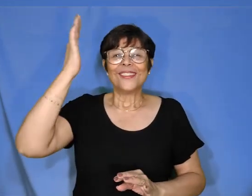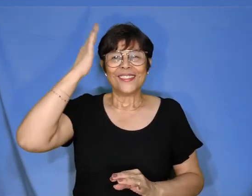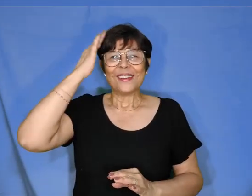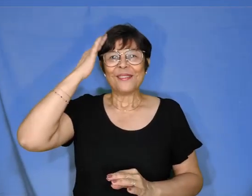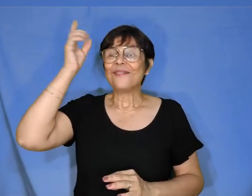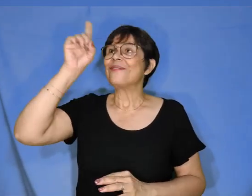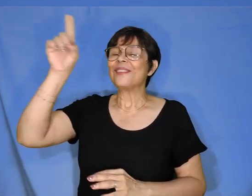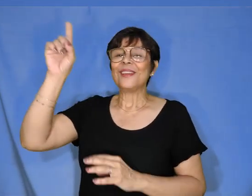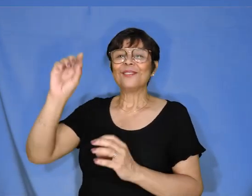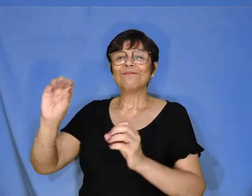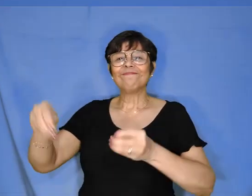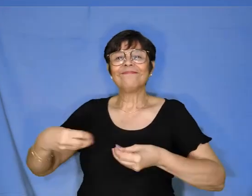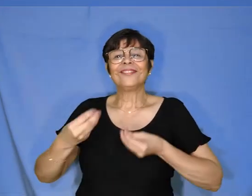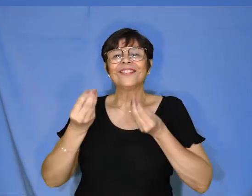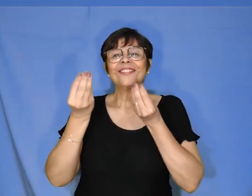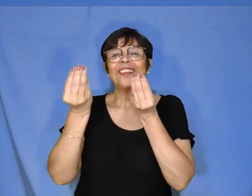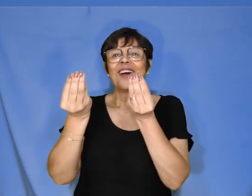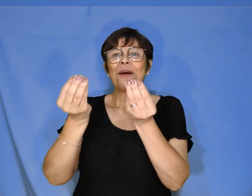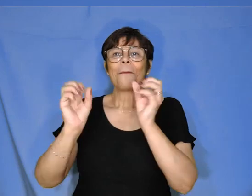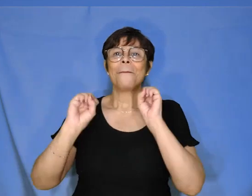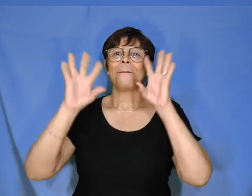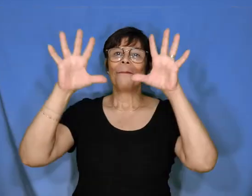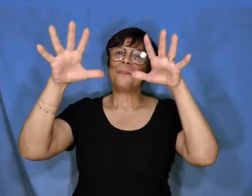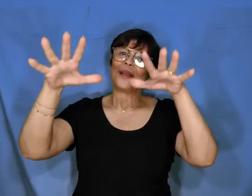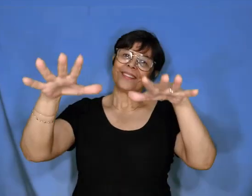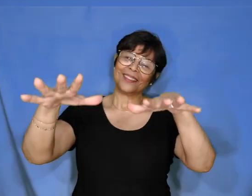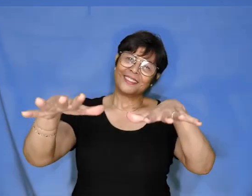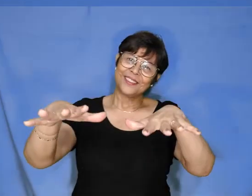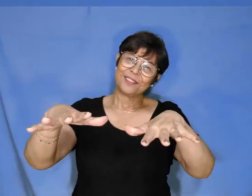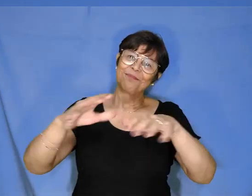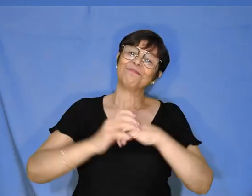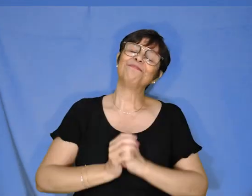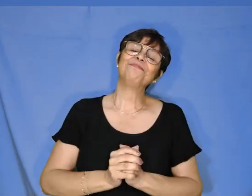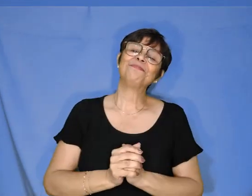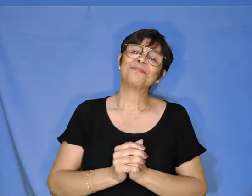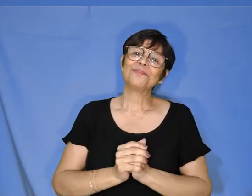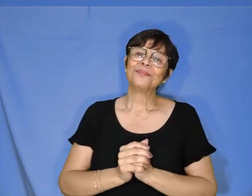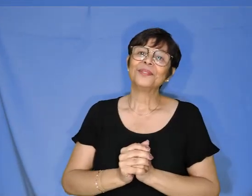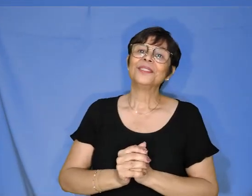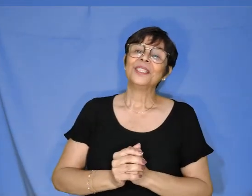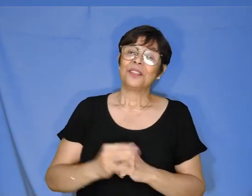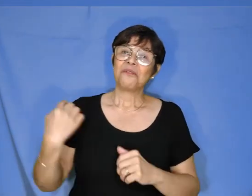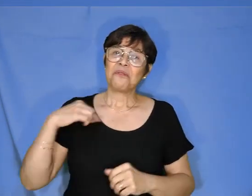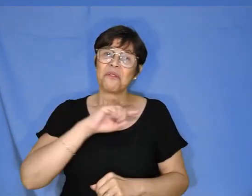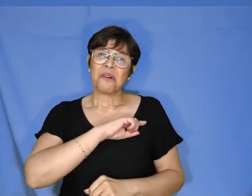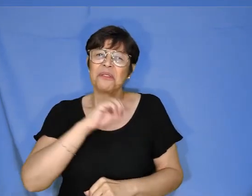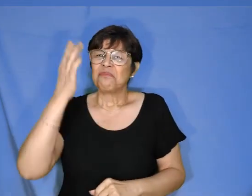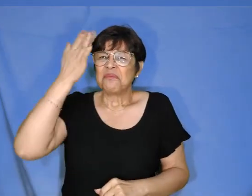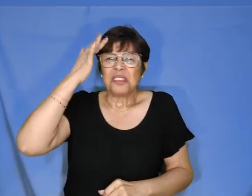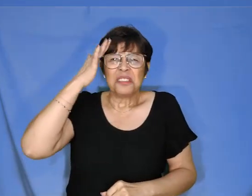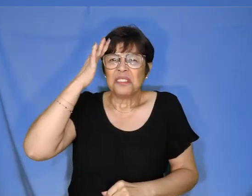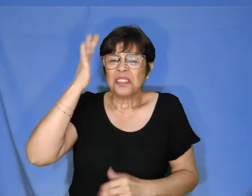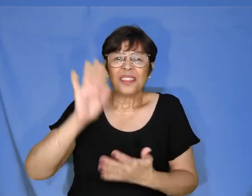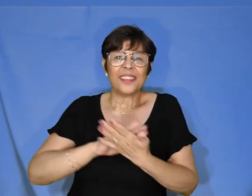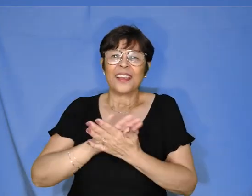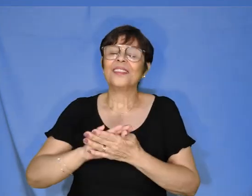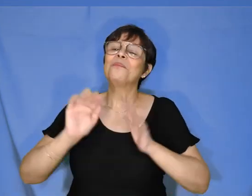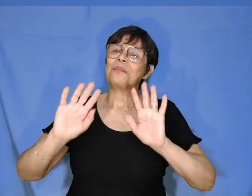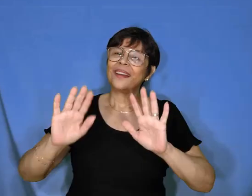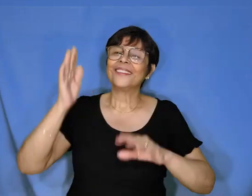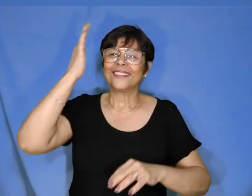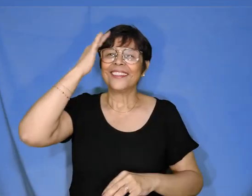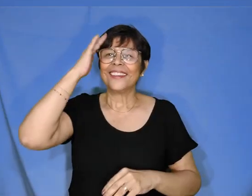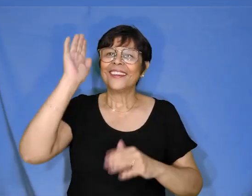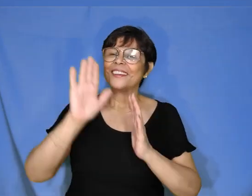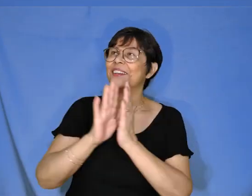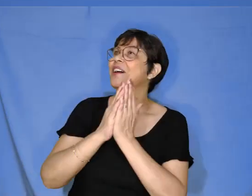para o seu povo, em glória para o seu nome. Embora eu nada entenda, mas eu sei que a Bíblia diz que eu devo